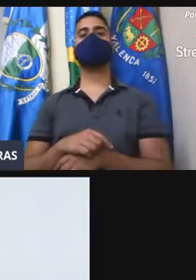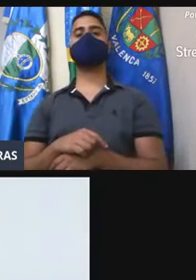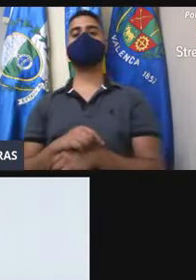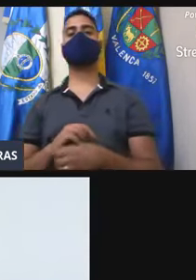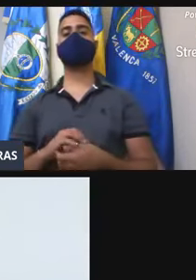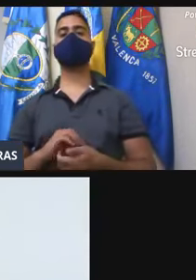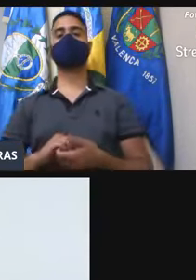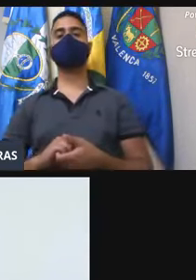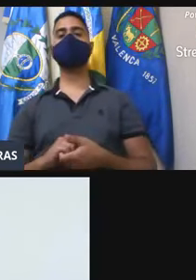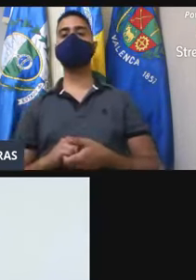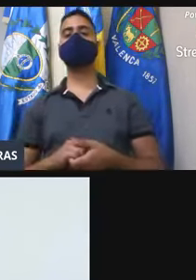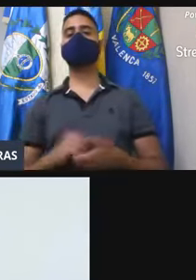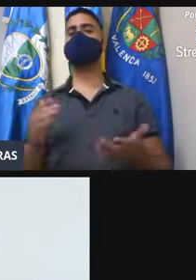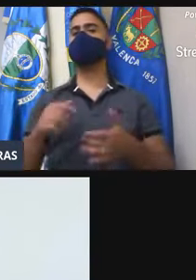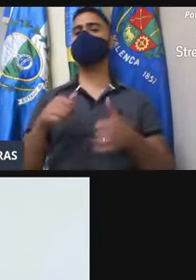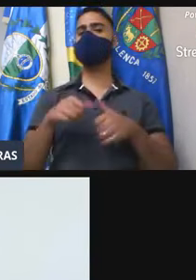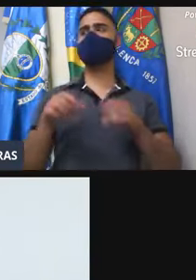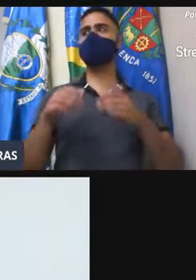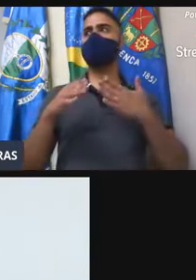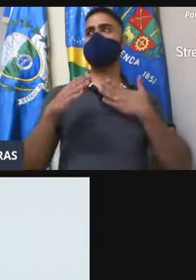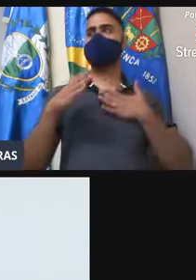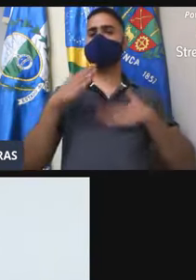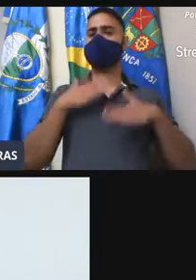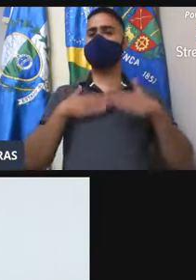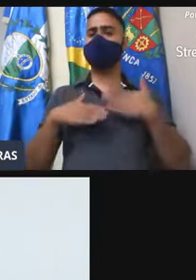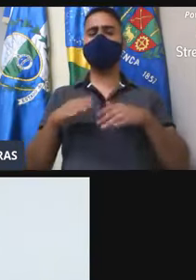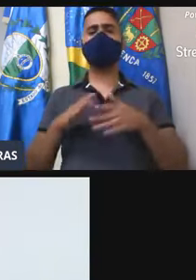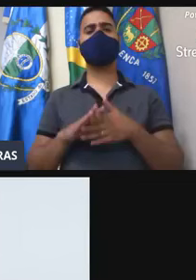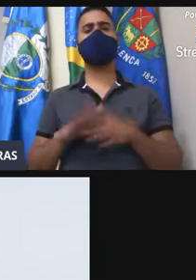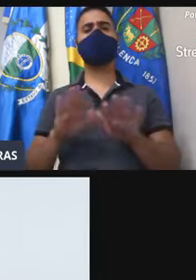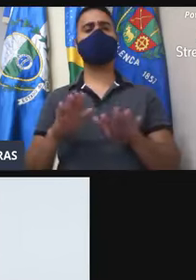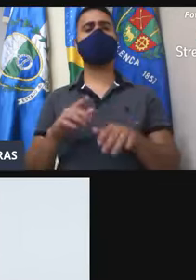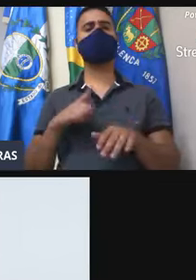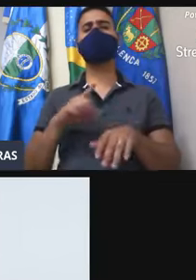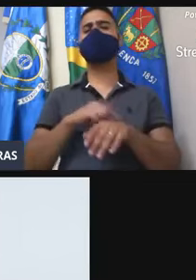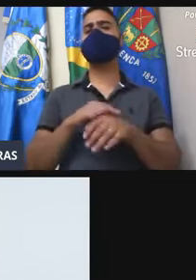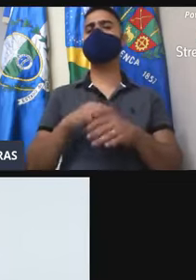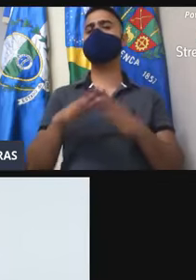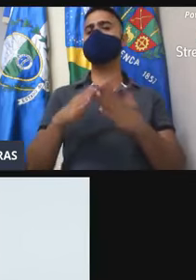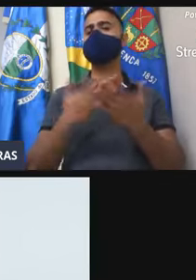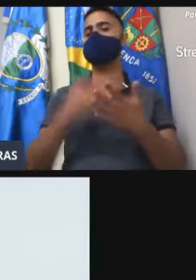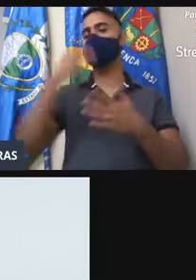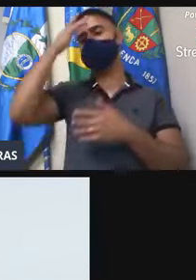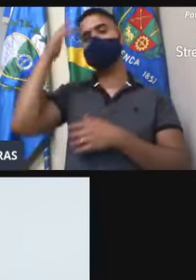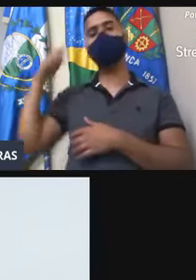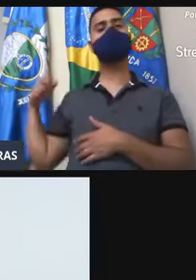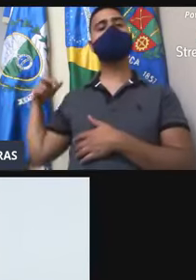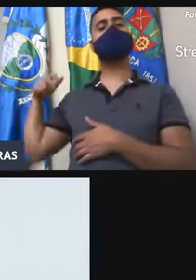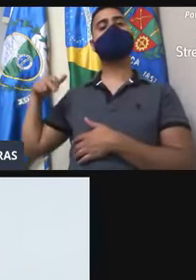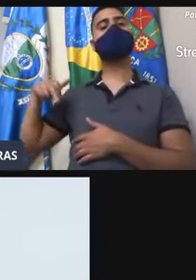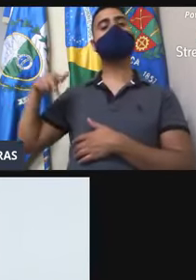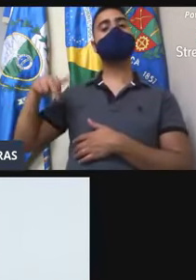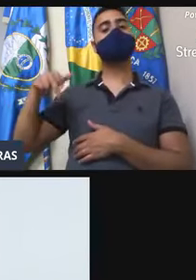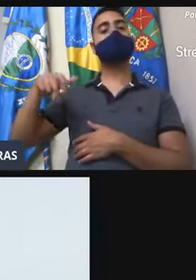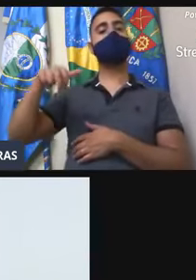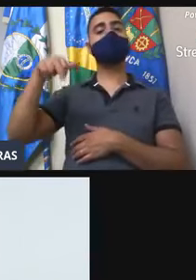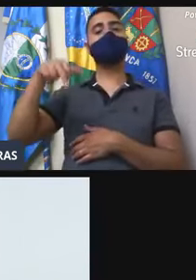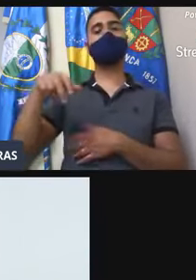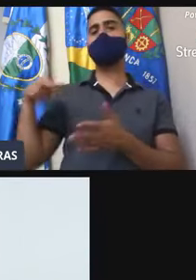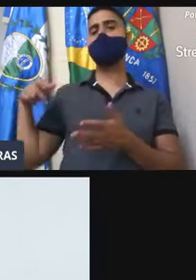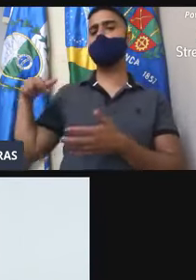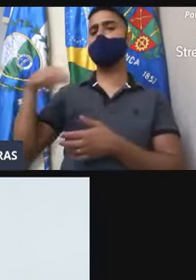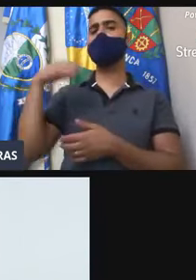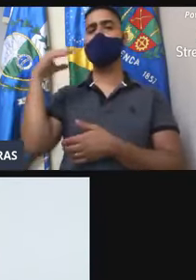um momento de tranquilidade fora do período escolar, mas quando tinha um período escolar, as crianças saíam da escola Daura ali, passavam na passarela